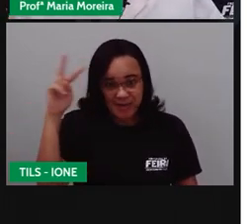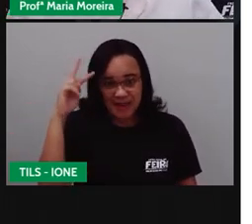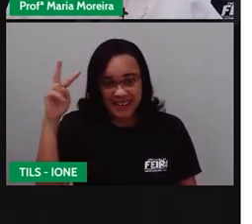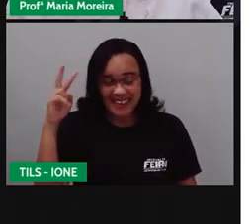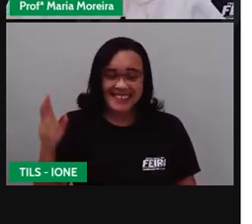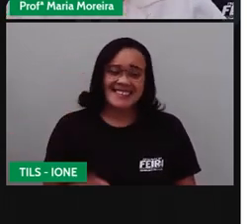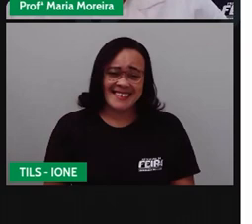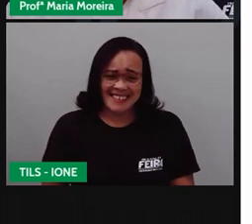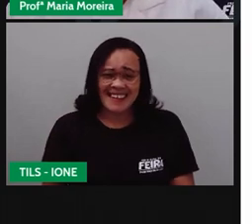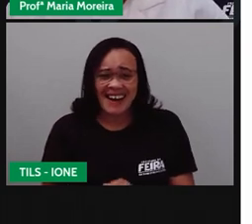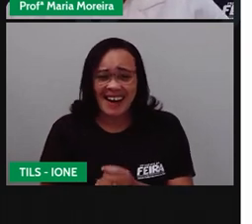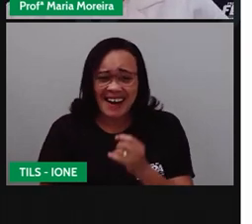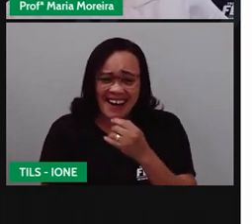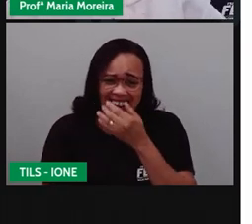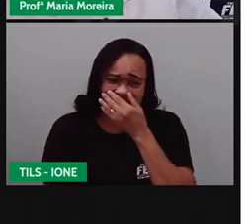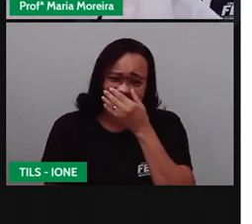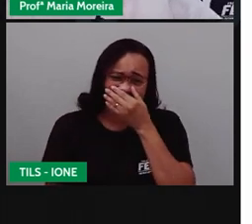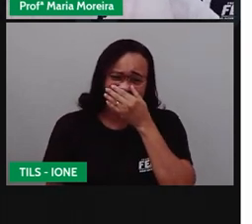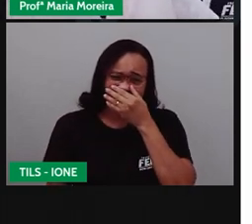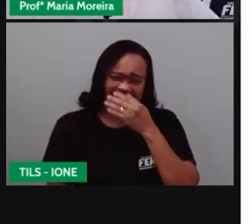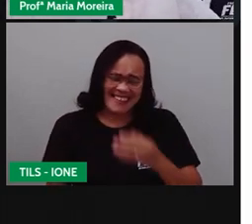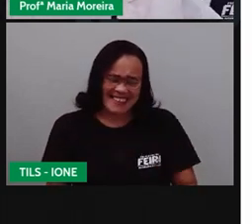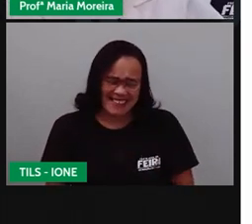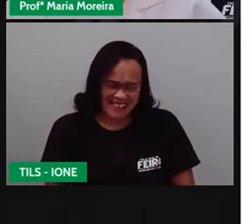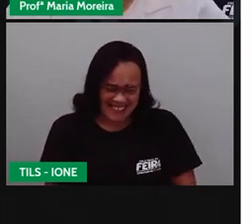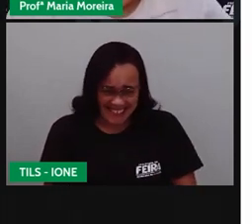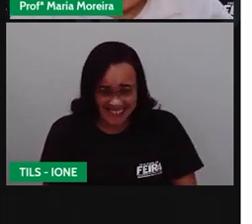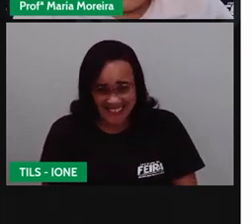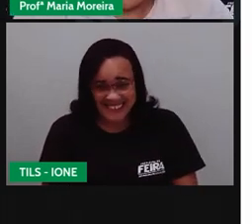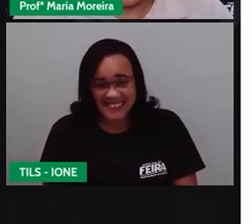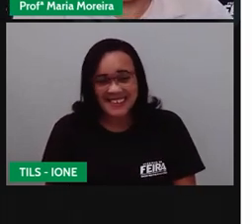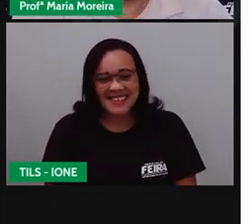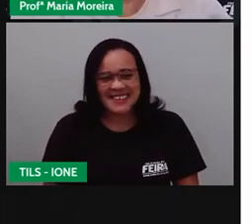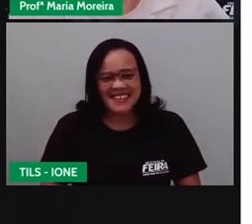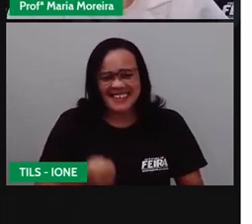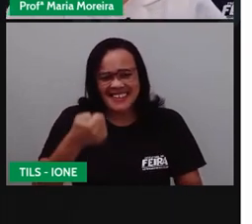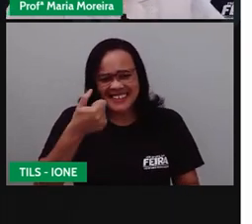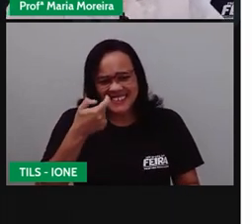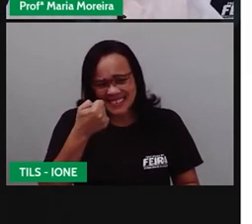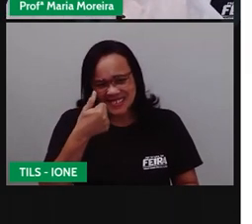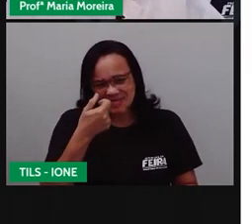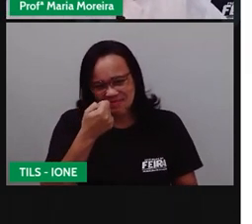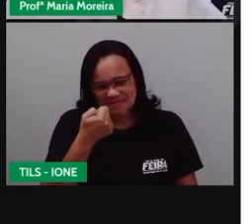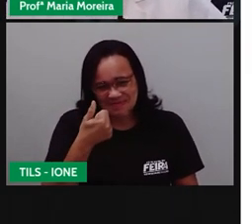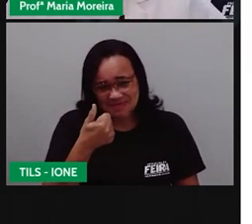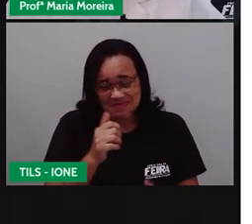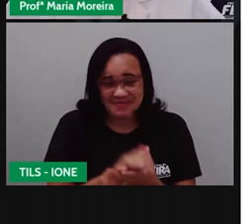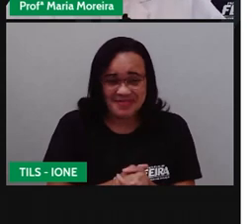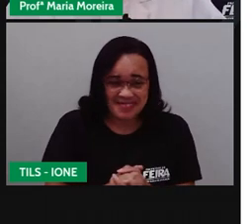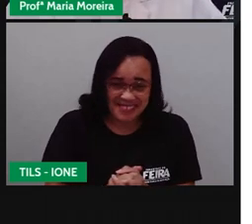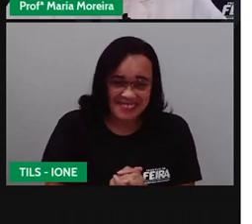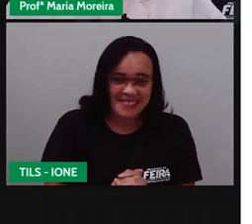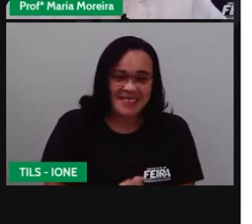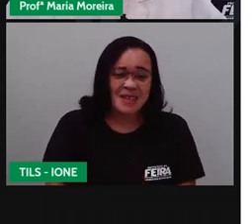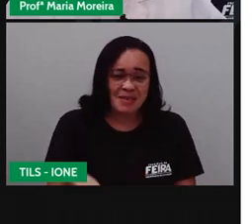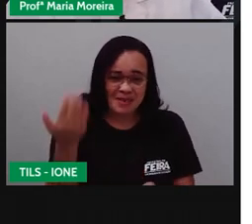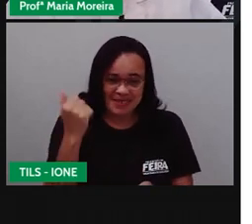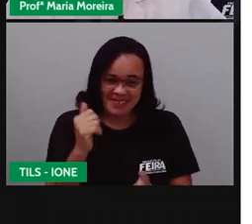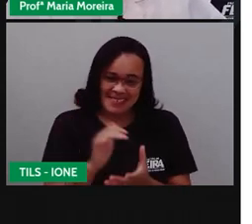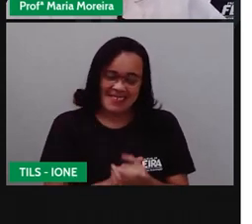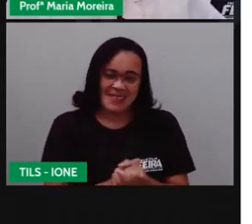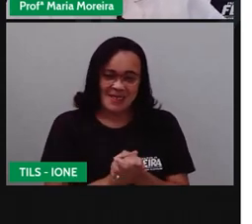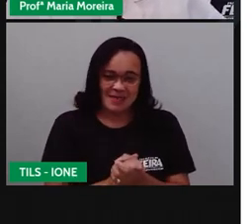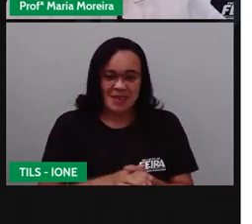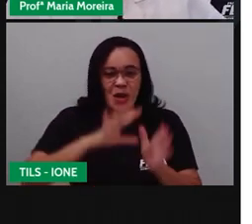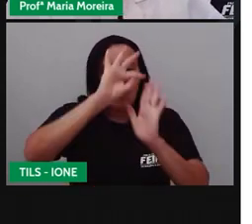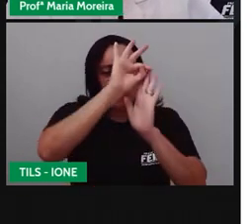Ione, a rica de Salvador. Quase isso, pessoa chique. Bom, vamos lá. O texto